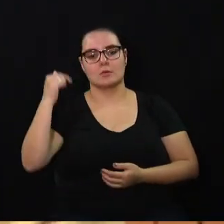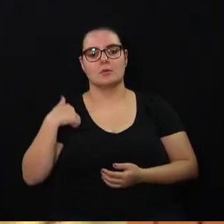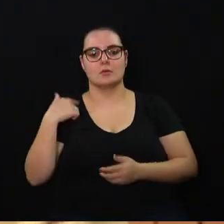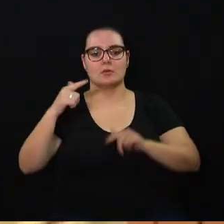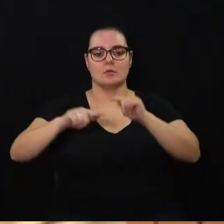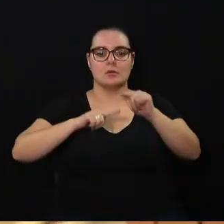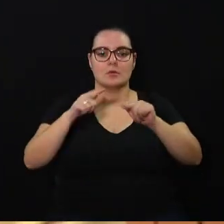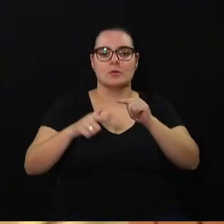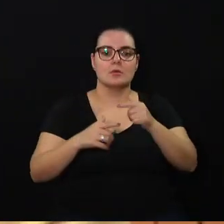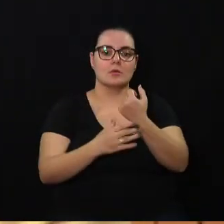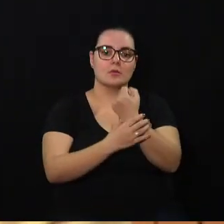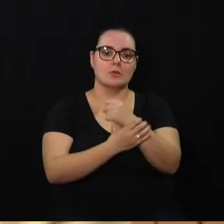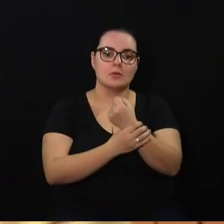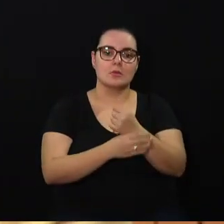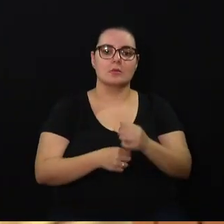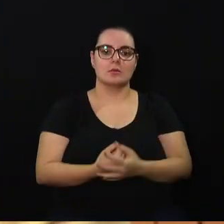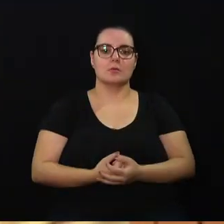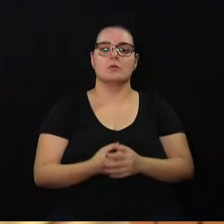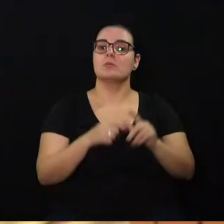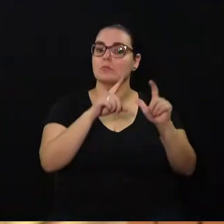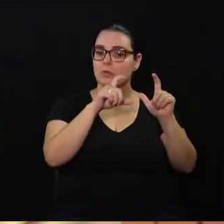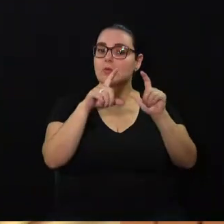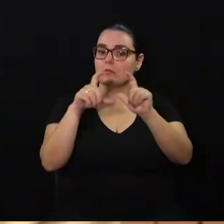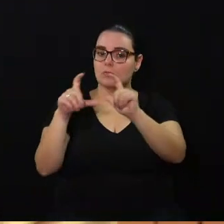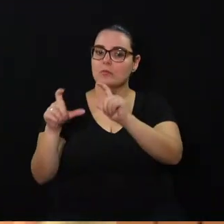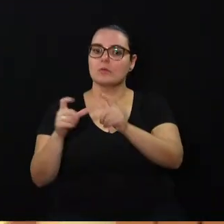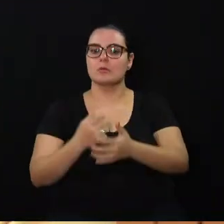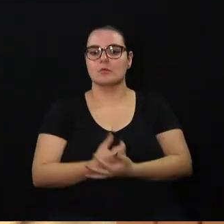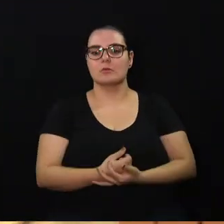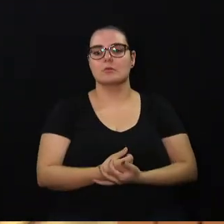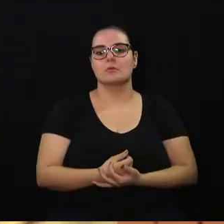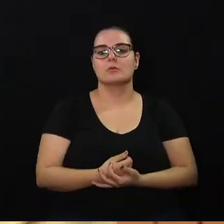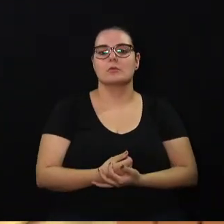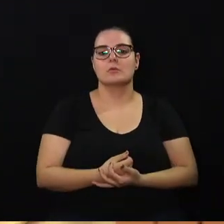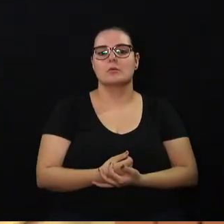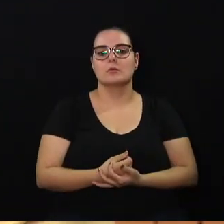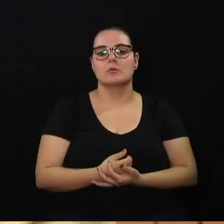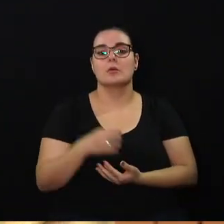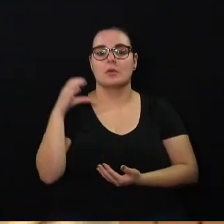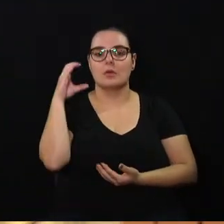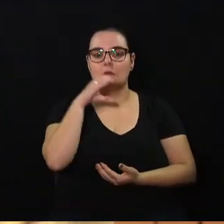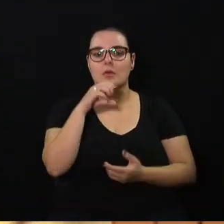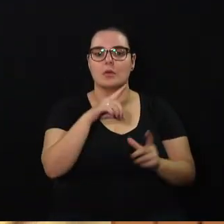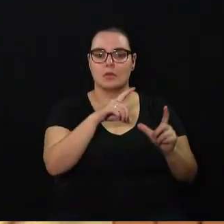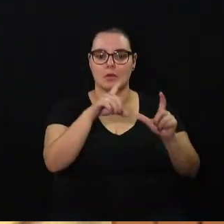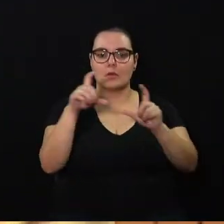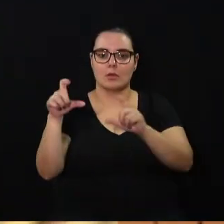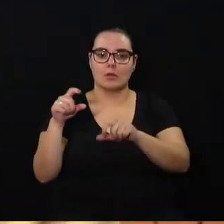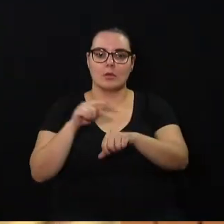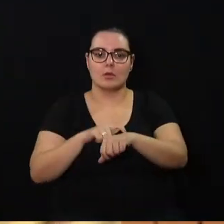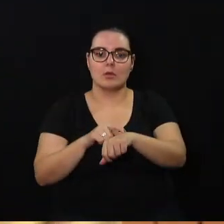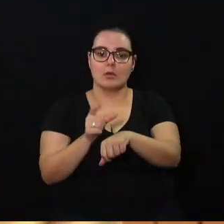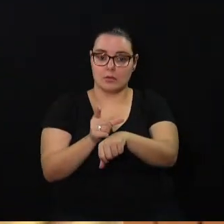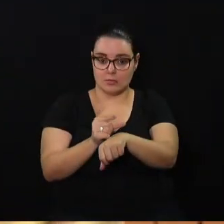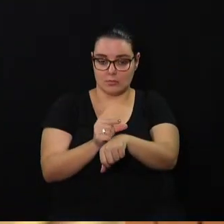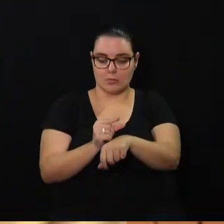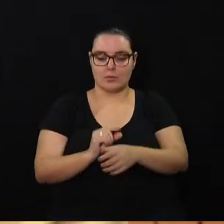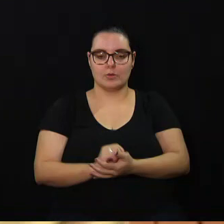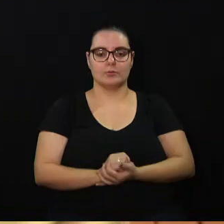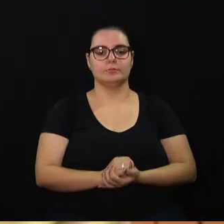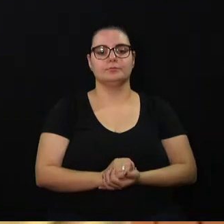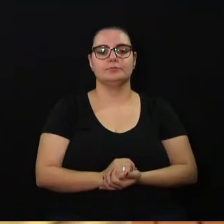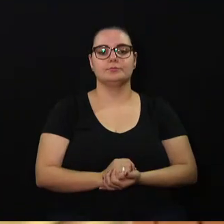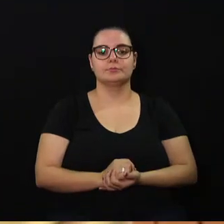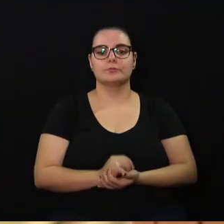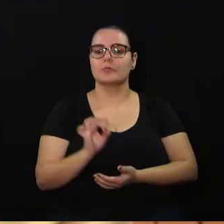de integração sensorial coloquei aqui umas fotinhos e vou tentar sempre passando rapidinho as fotos dos leite porque a gente tem um tempo curto só